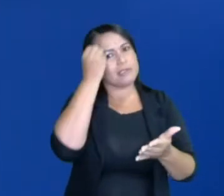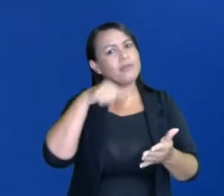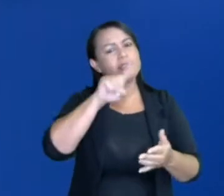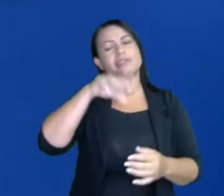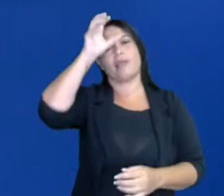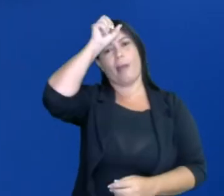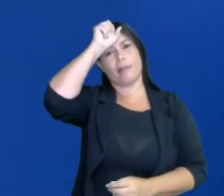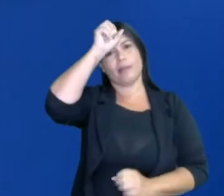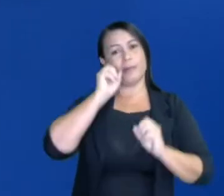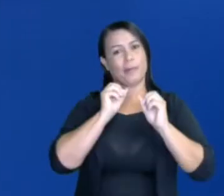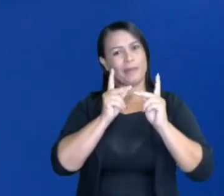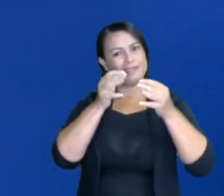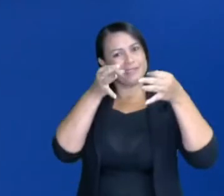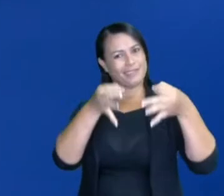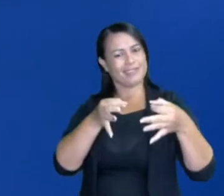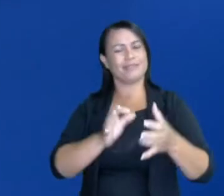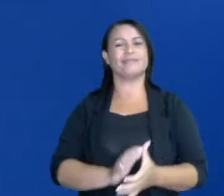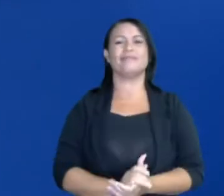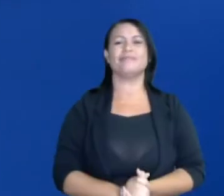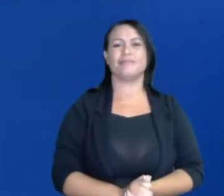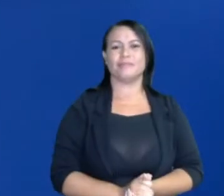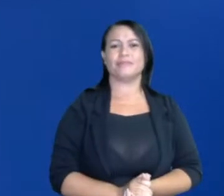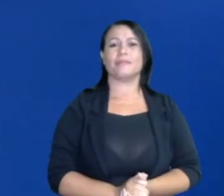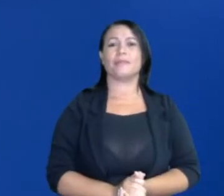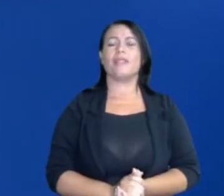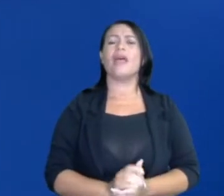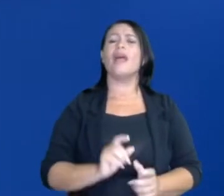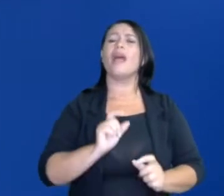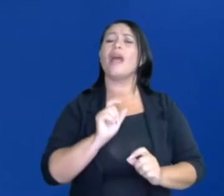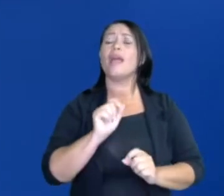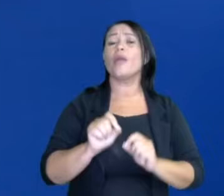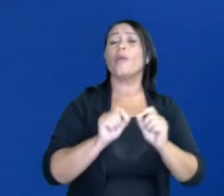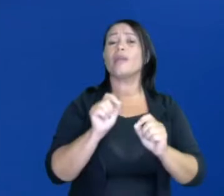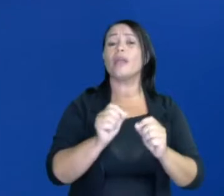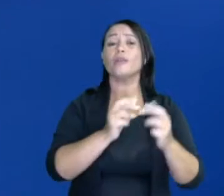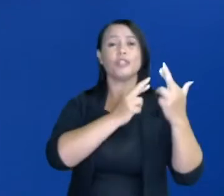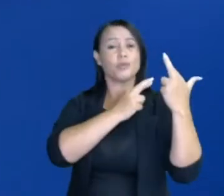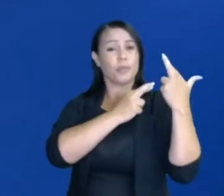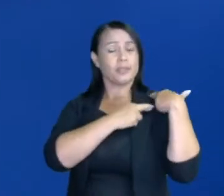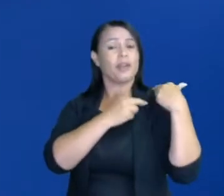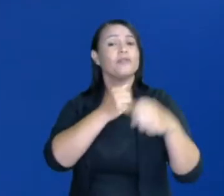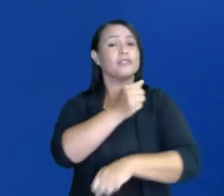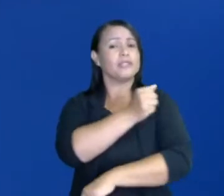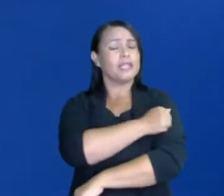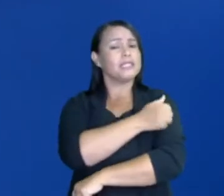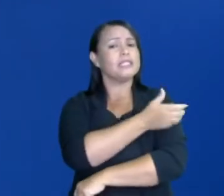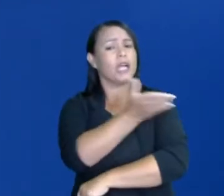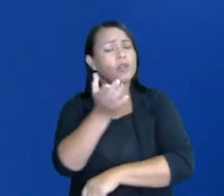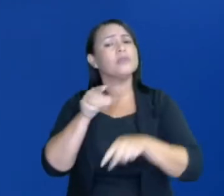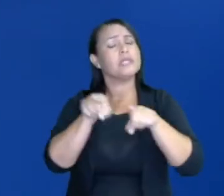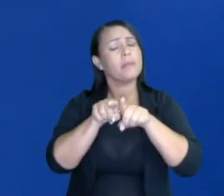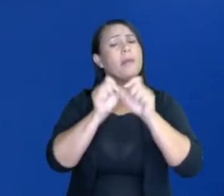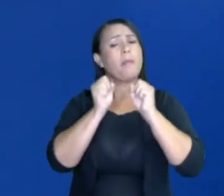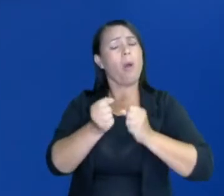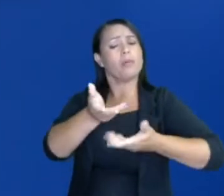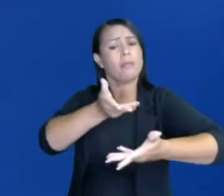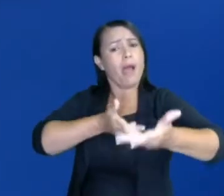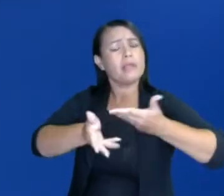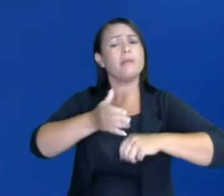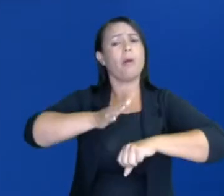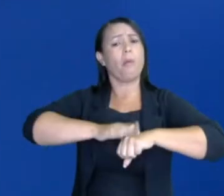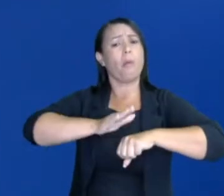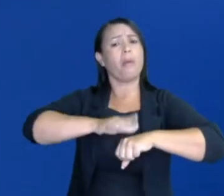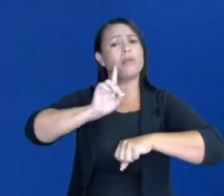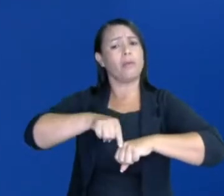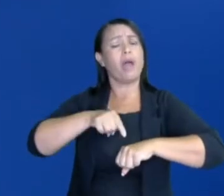vocês aprenderam, certo? E os responsáveis desses alunos, a gente pede que vocês também participem desse